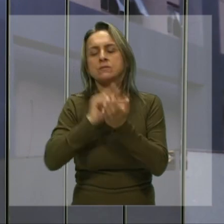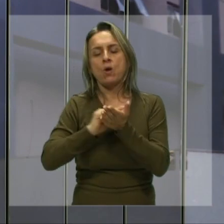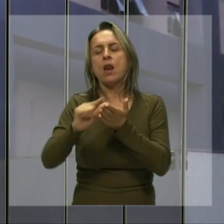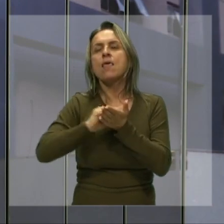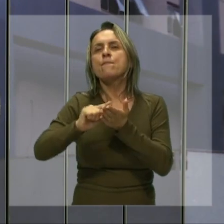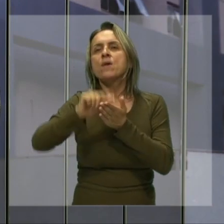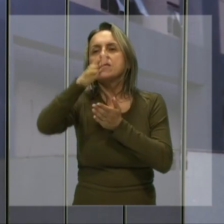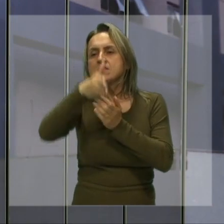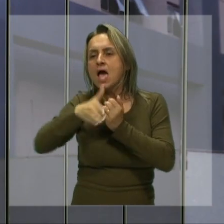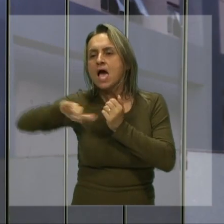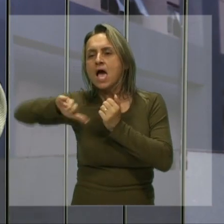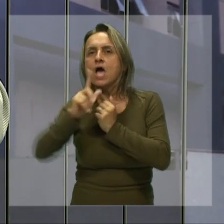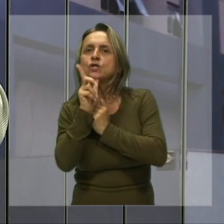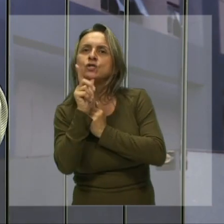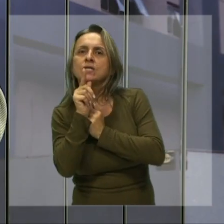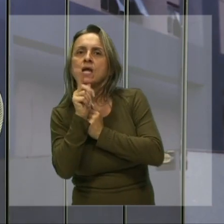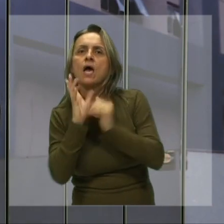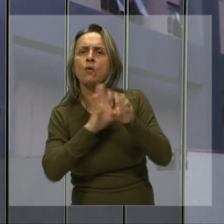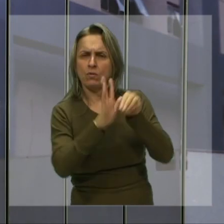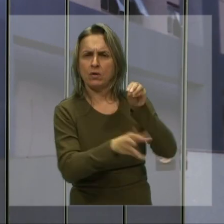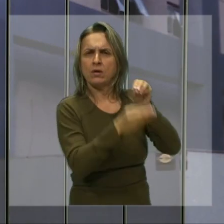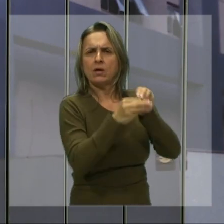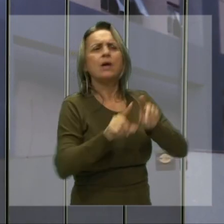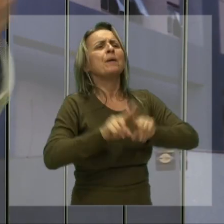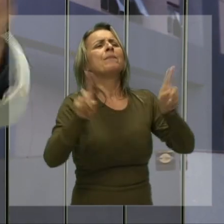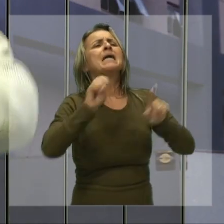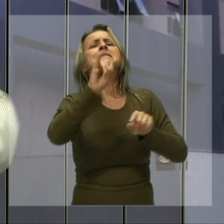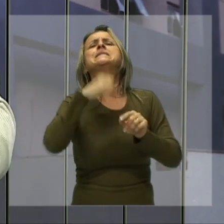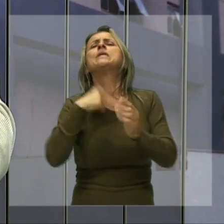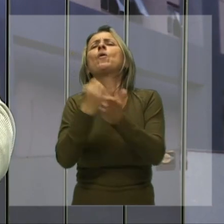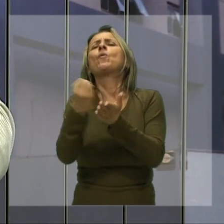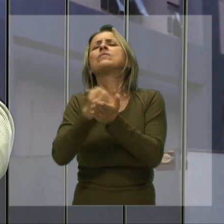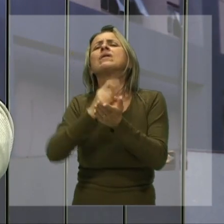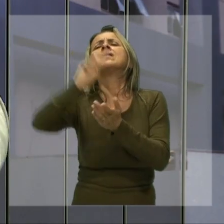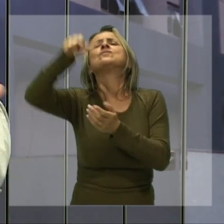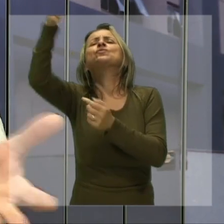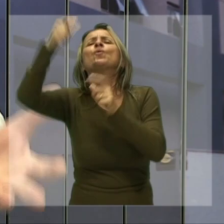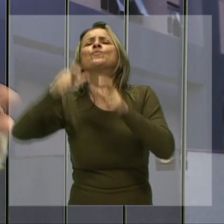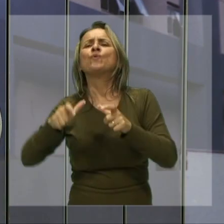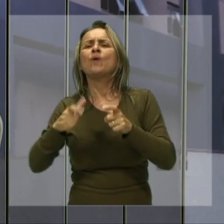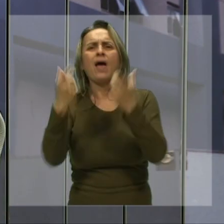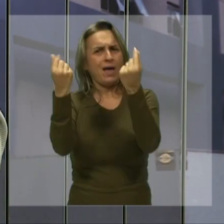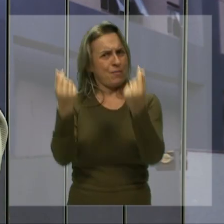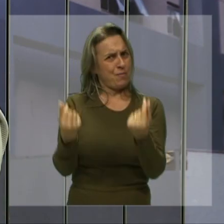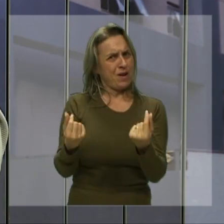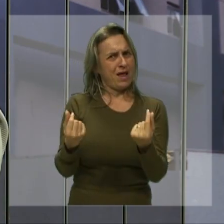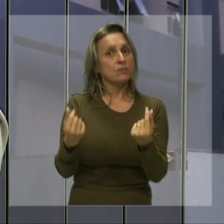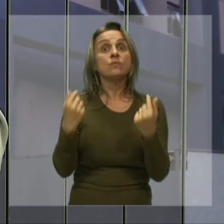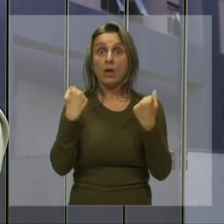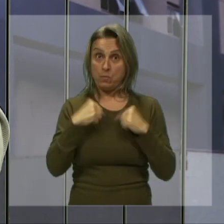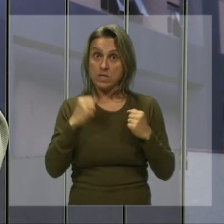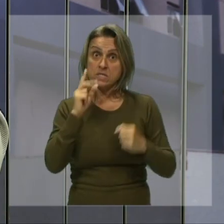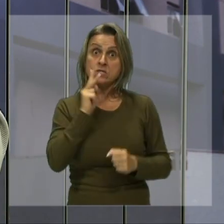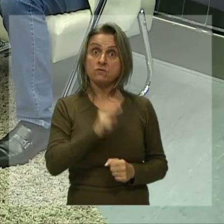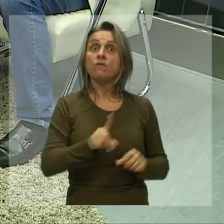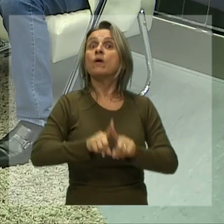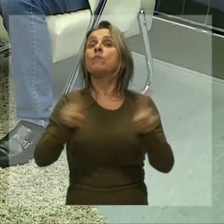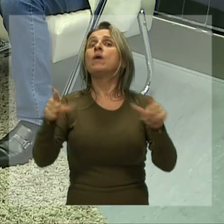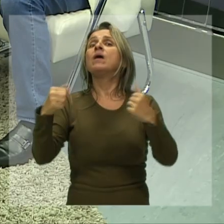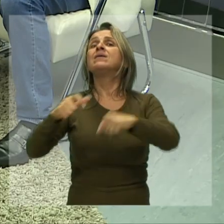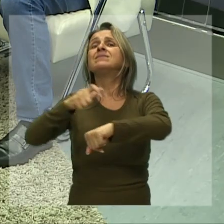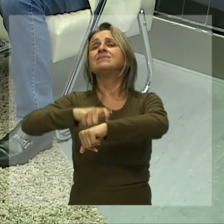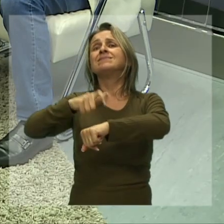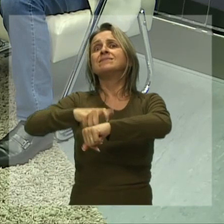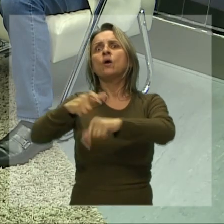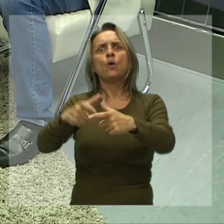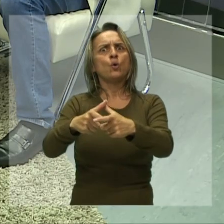incluso, mas se eu contratasse a limpeza de outro jeito não era mais barato, eu tenho que ver isso. Mas para ver isso eu preciso de tempo, de muito tempo, porque